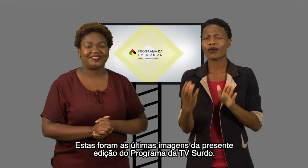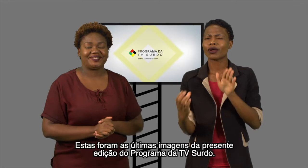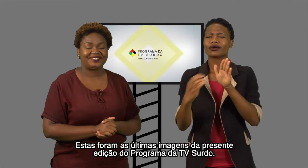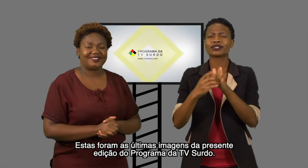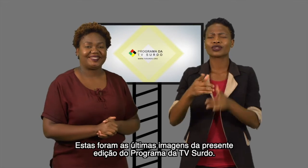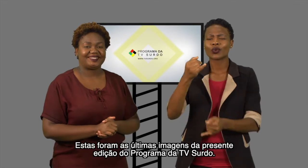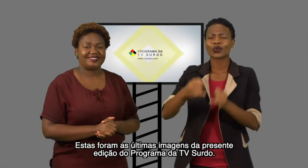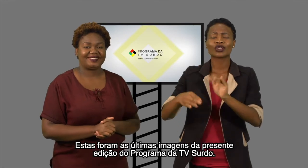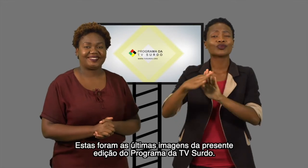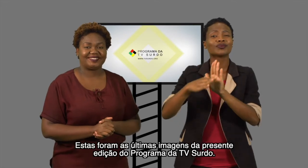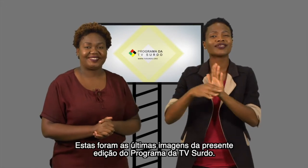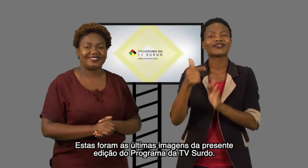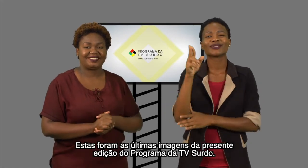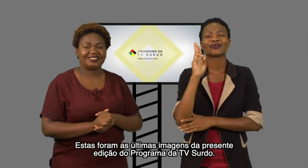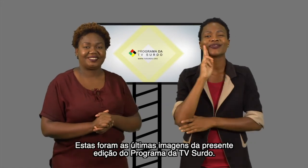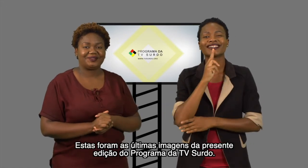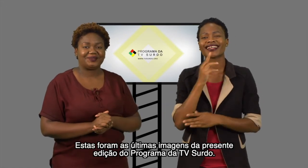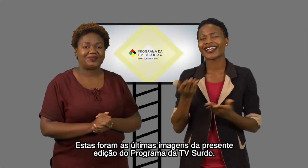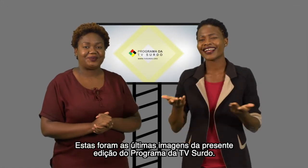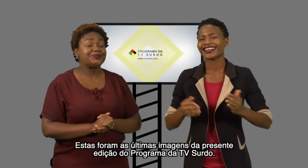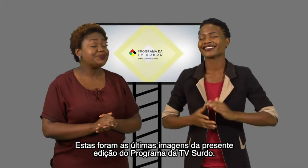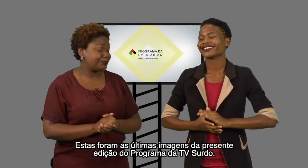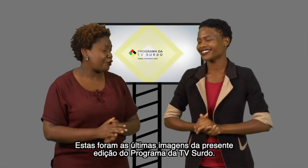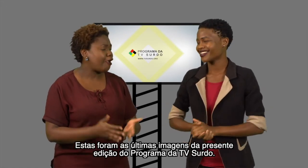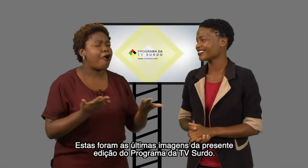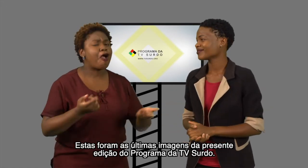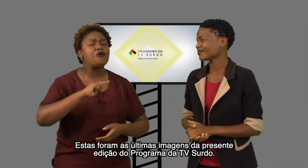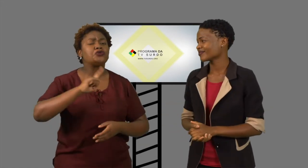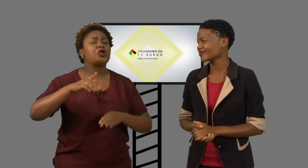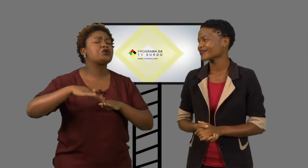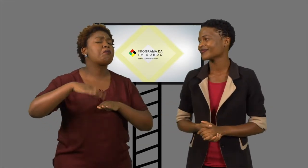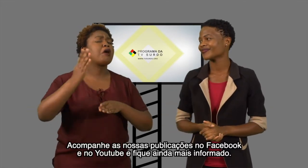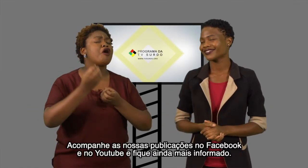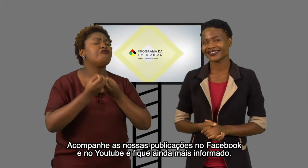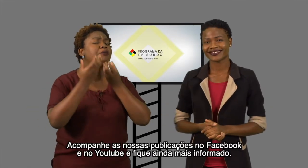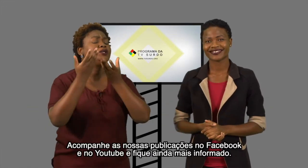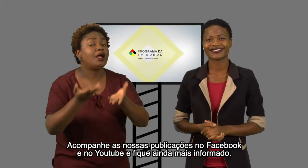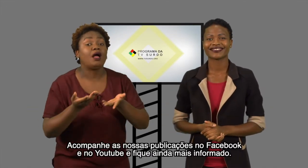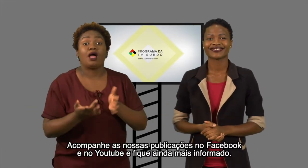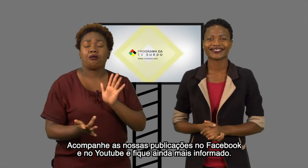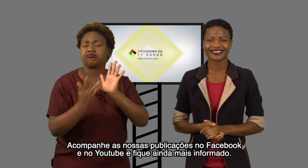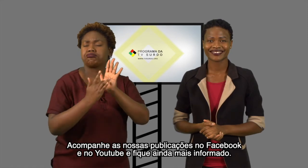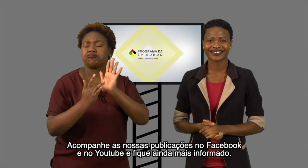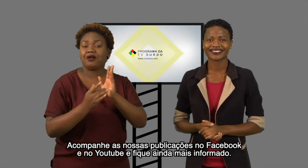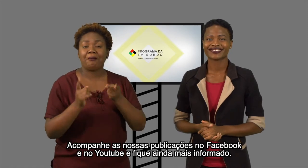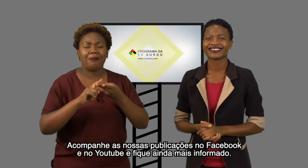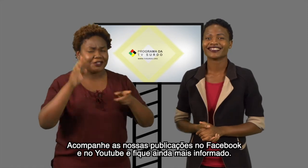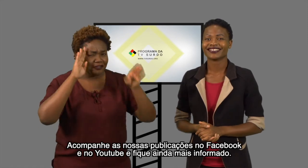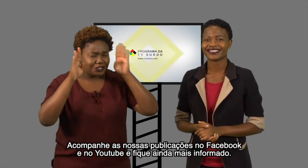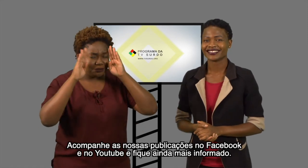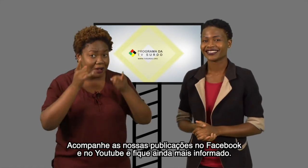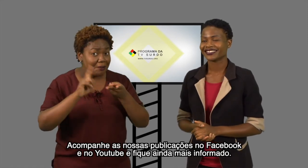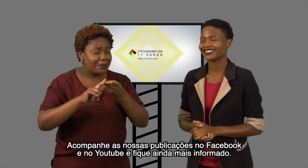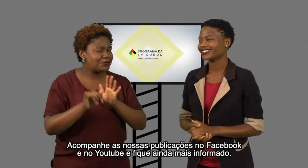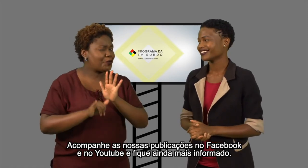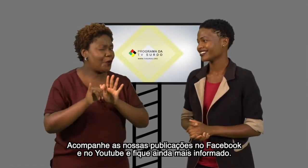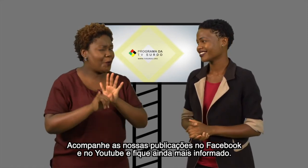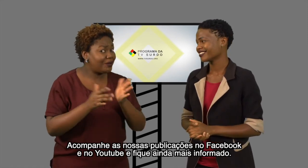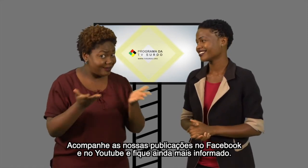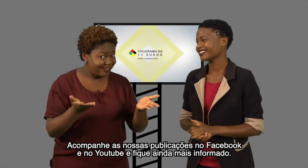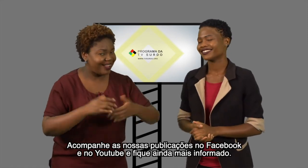Estas foram as últimas imagens da presente edição do programa da TV Surdo Acompanhe as nossas publicações no Facebook e no Youtube